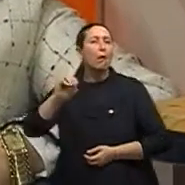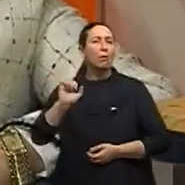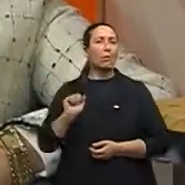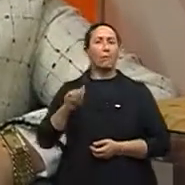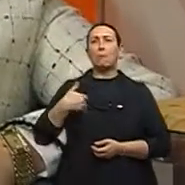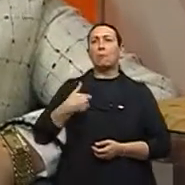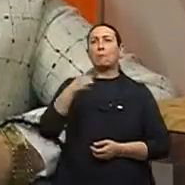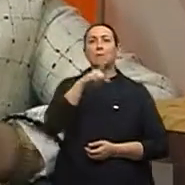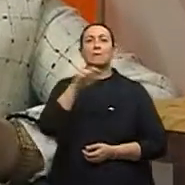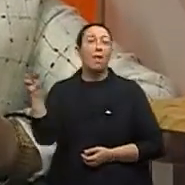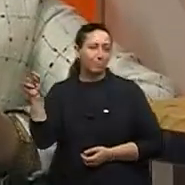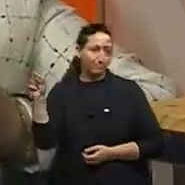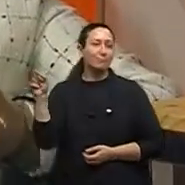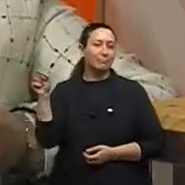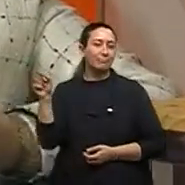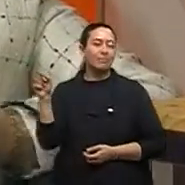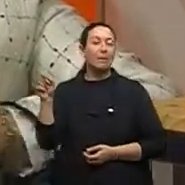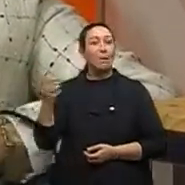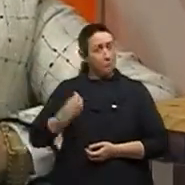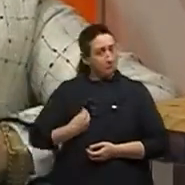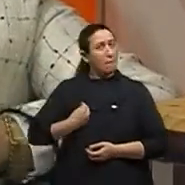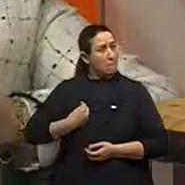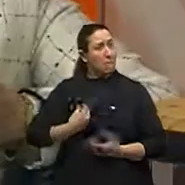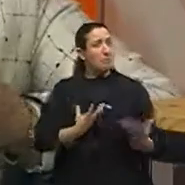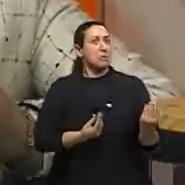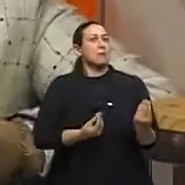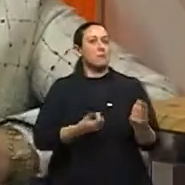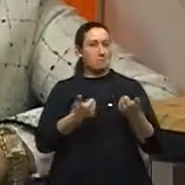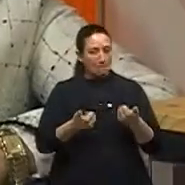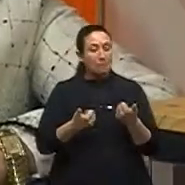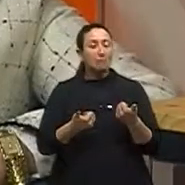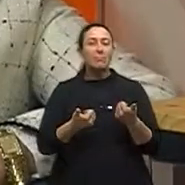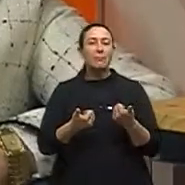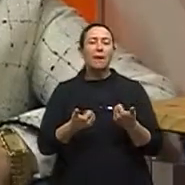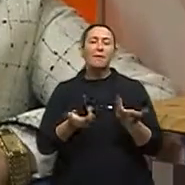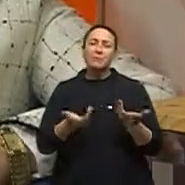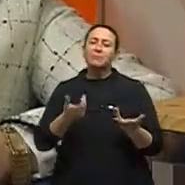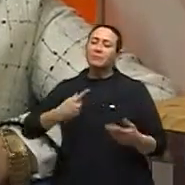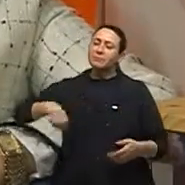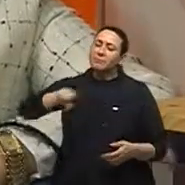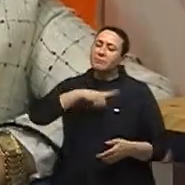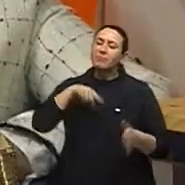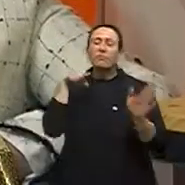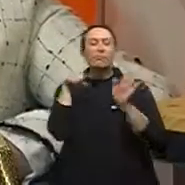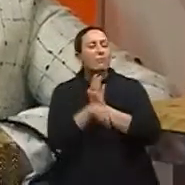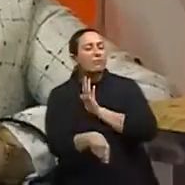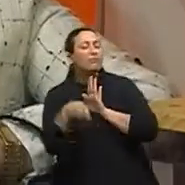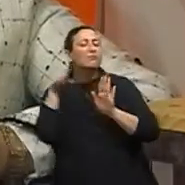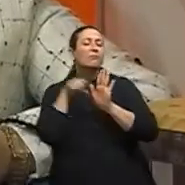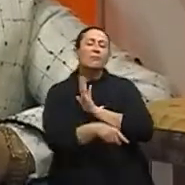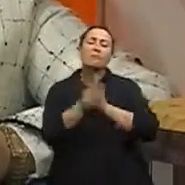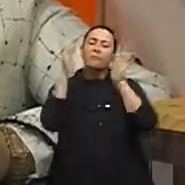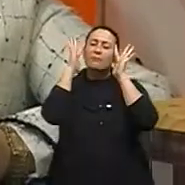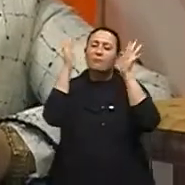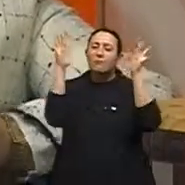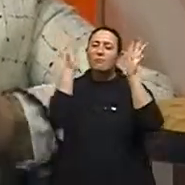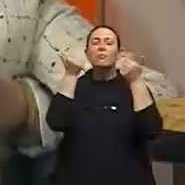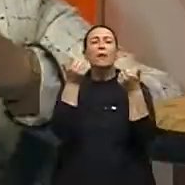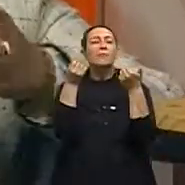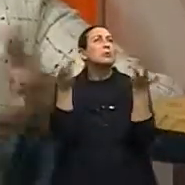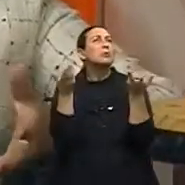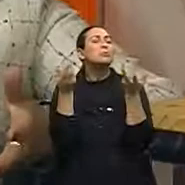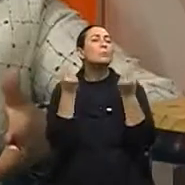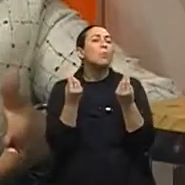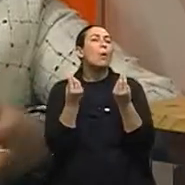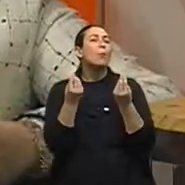mais e a gente se pergunta né eu vínhamos nos perguntando e nos inquietando o que que faz com que o homem o que